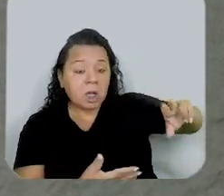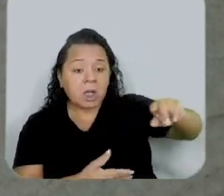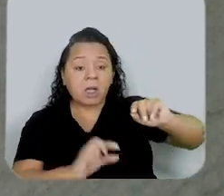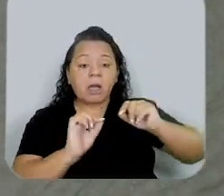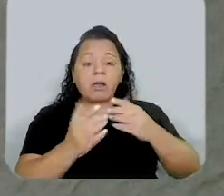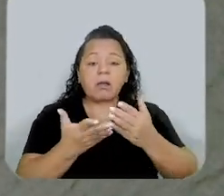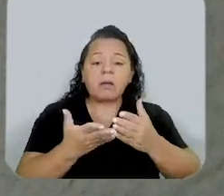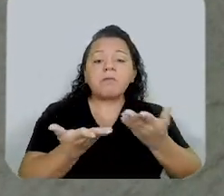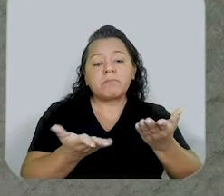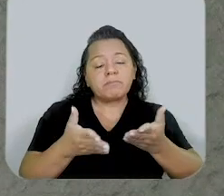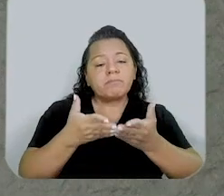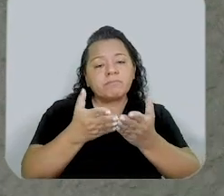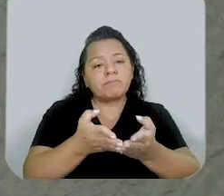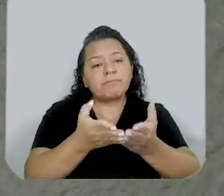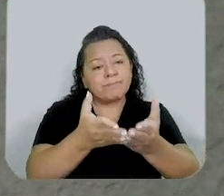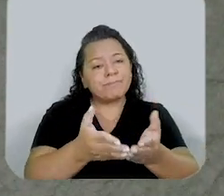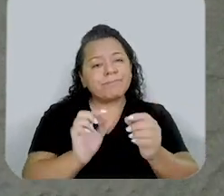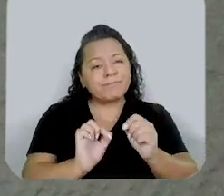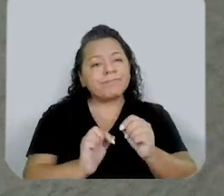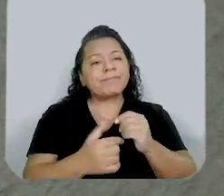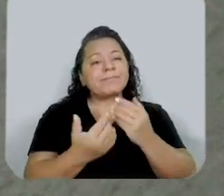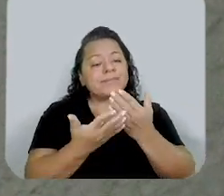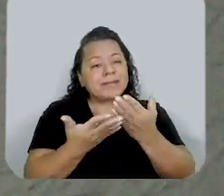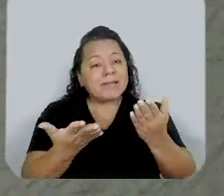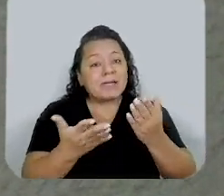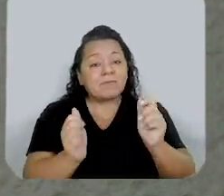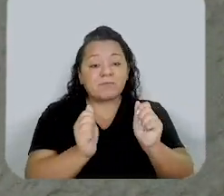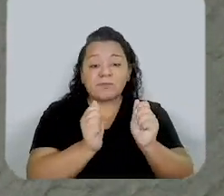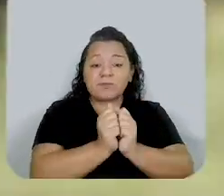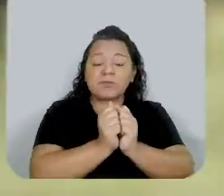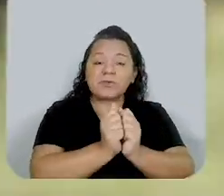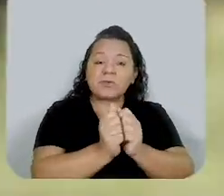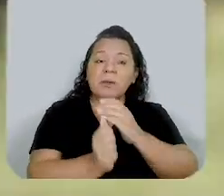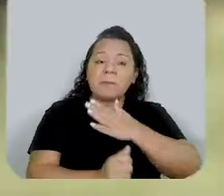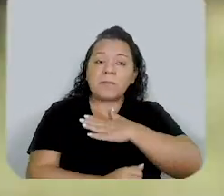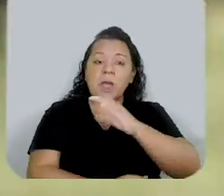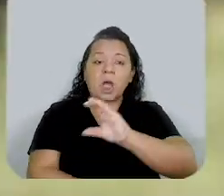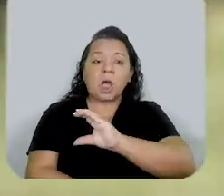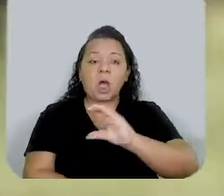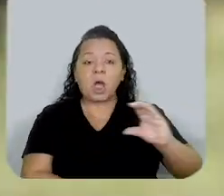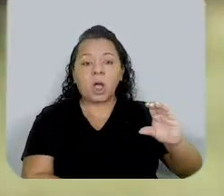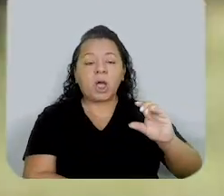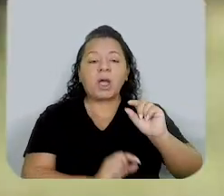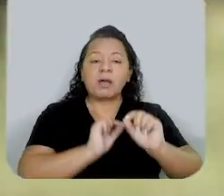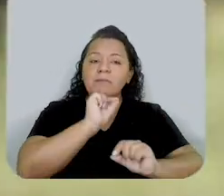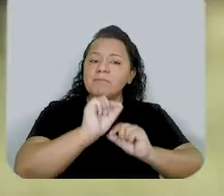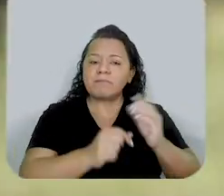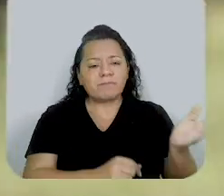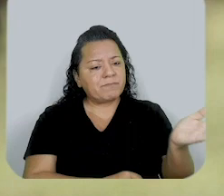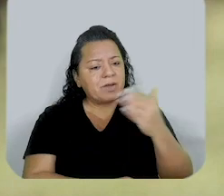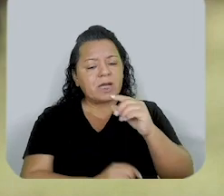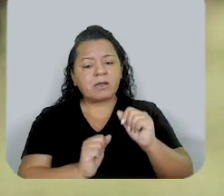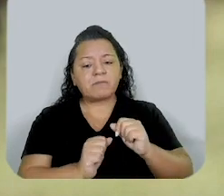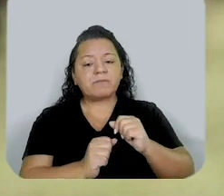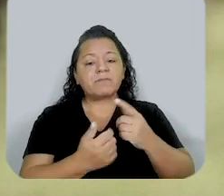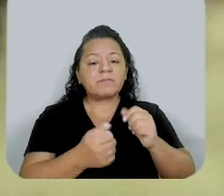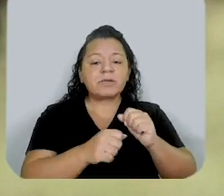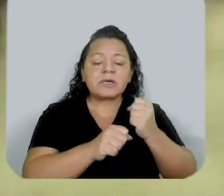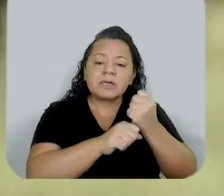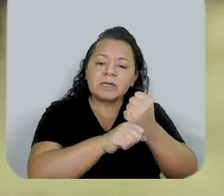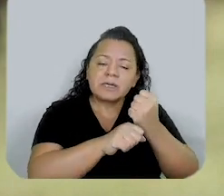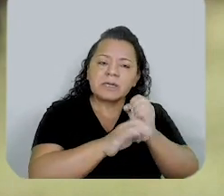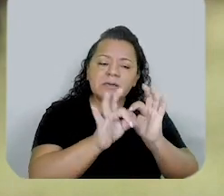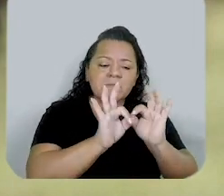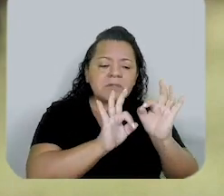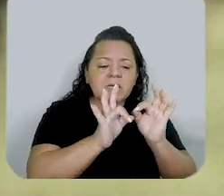foi meu cunhado. Nós tinha lá em cima, lá, falei, bora fazer uma canoa? Falou, bora. Mas falou assim, mas nunca ninguém viu fazer uma canoa. Falei, nós